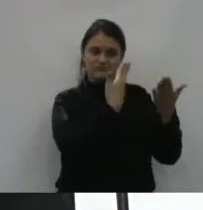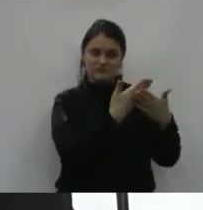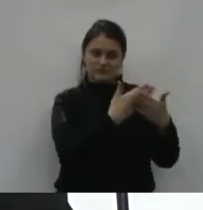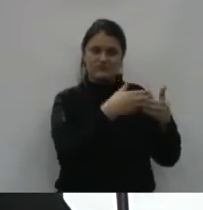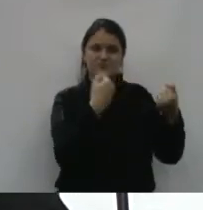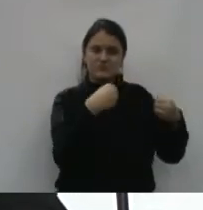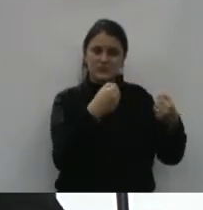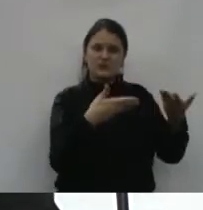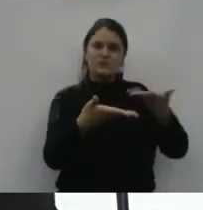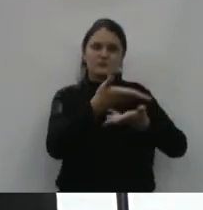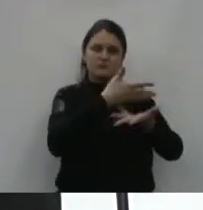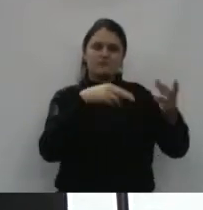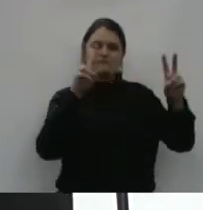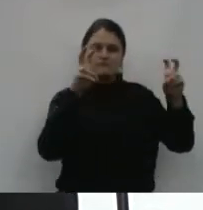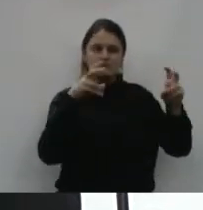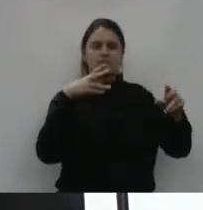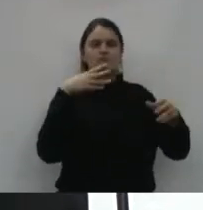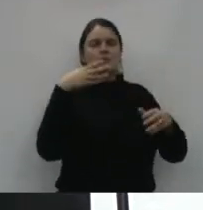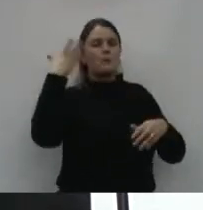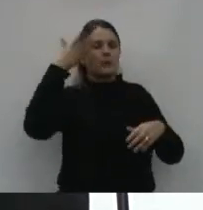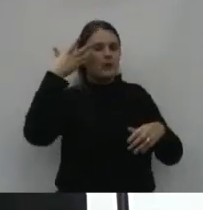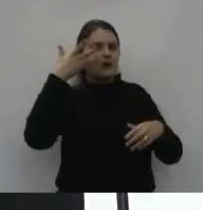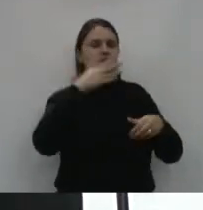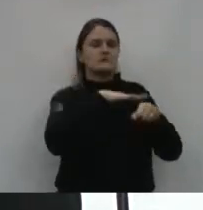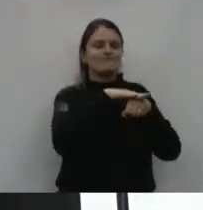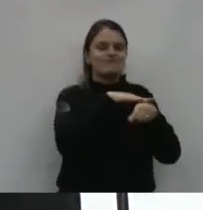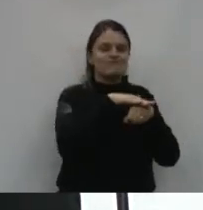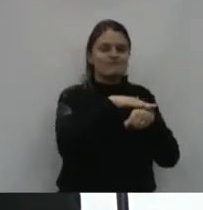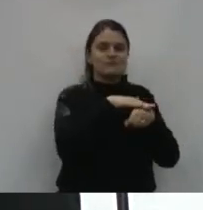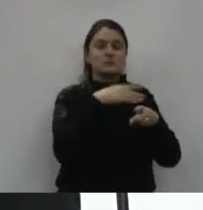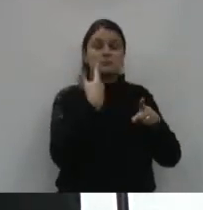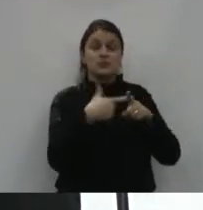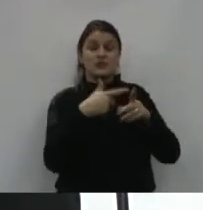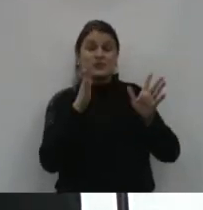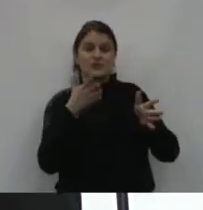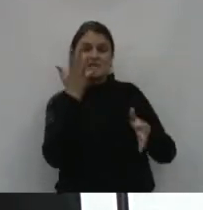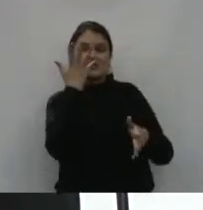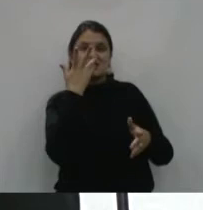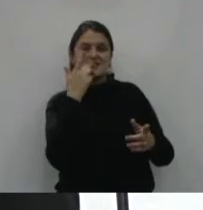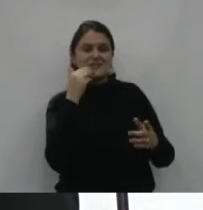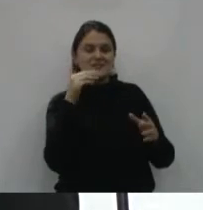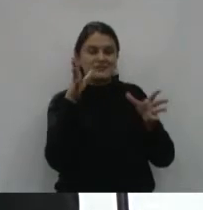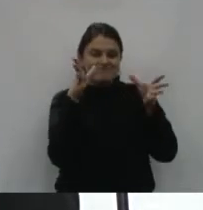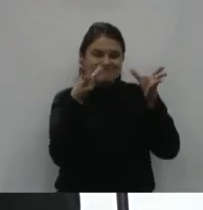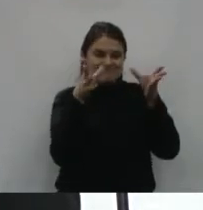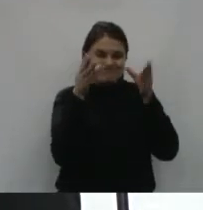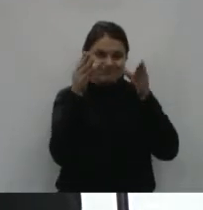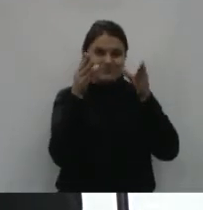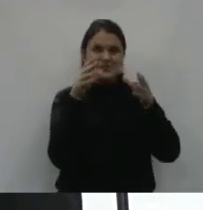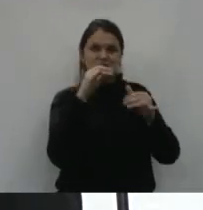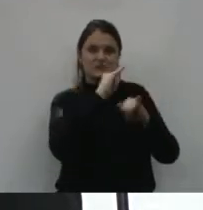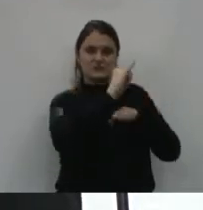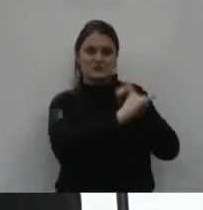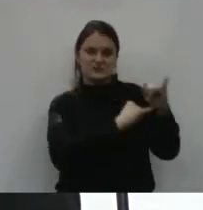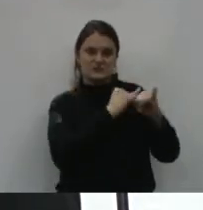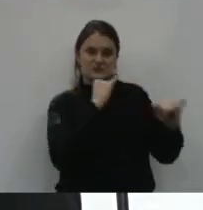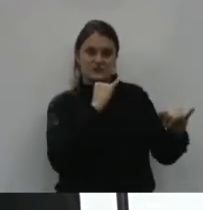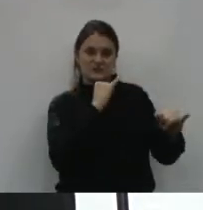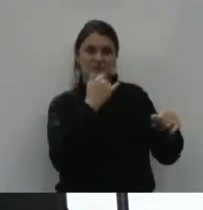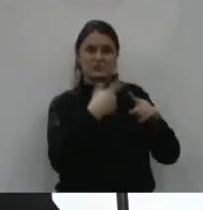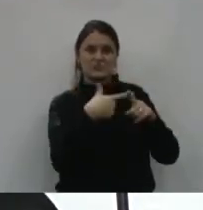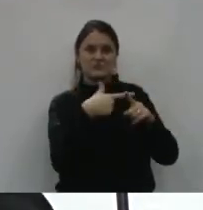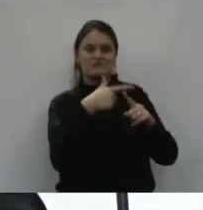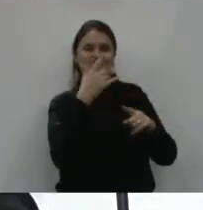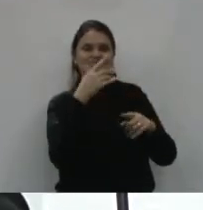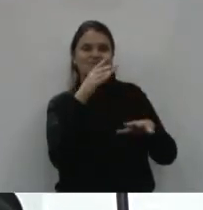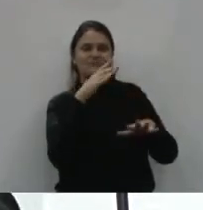prevenção da violência sexual hoje as crianças estão tendo acesso à internet cada vez mais cedo tornando se alvos fáceis para